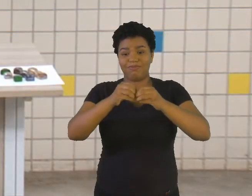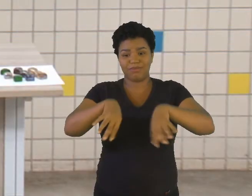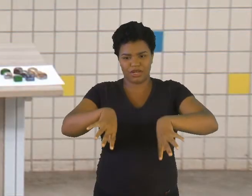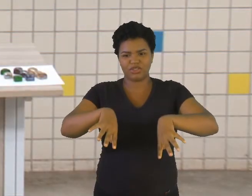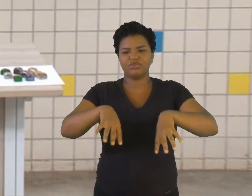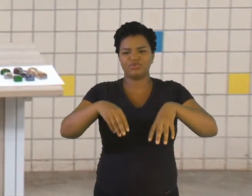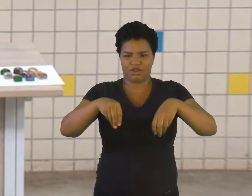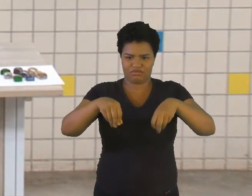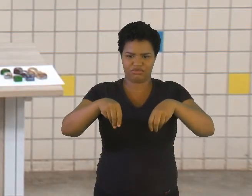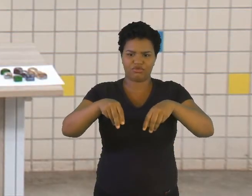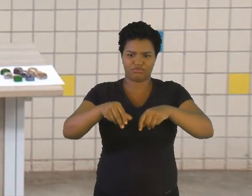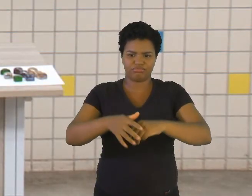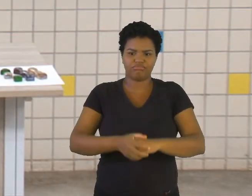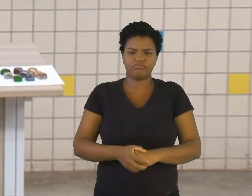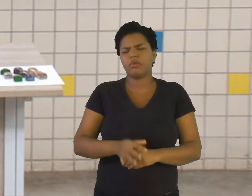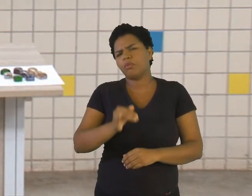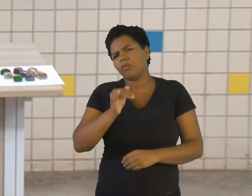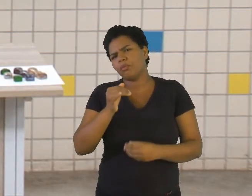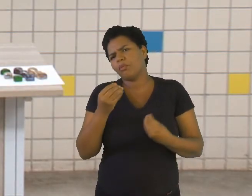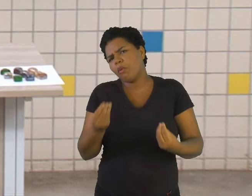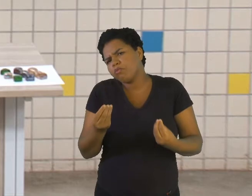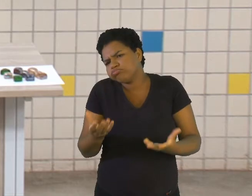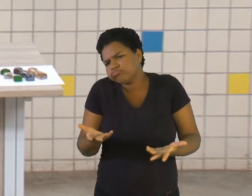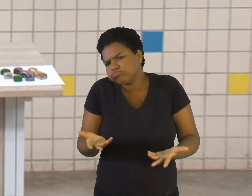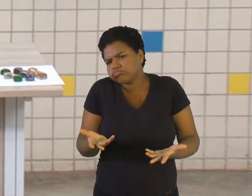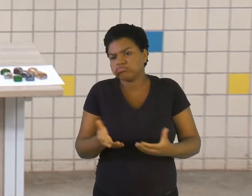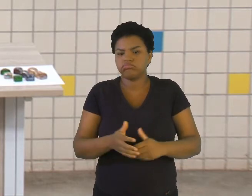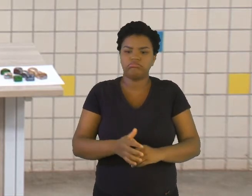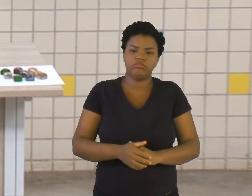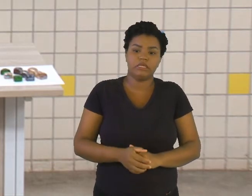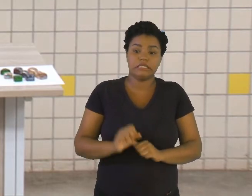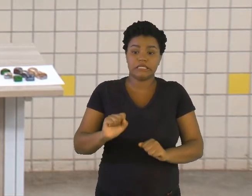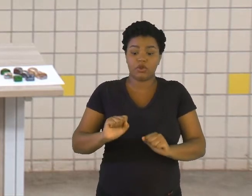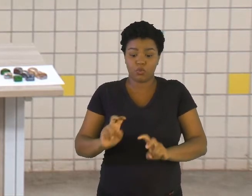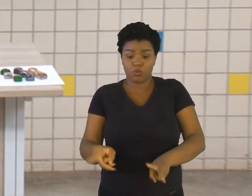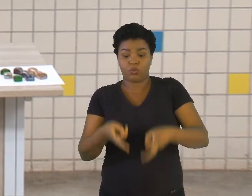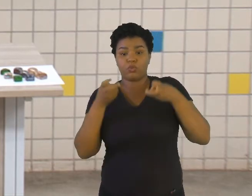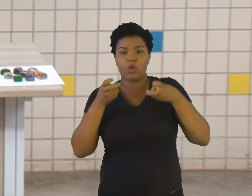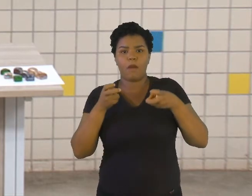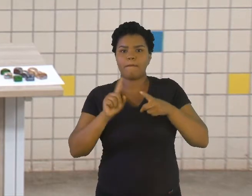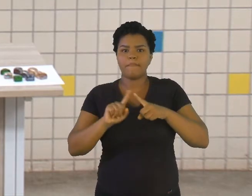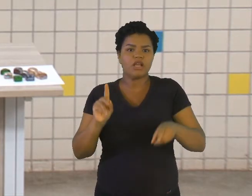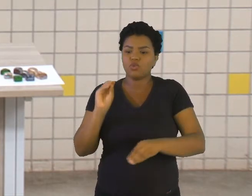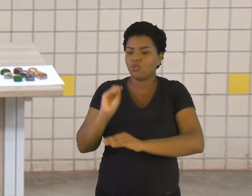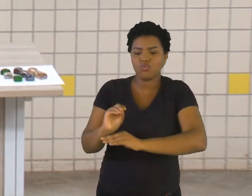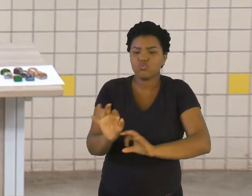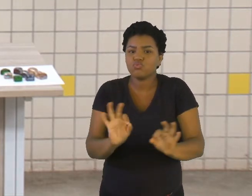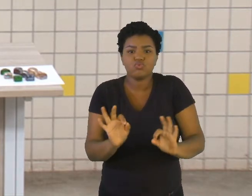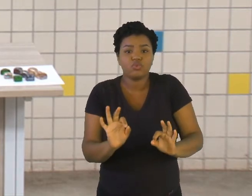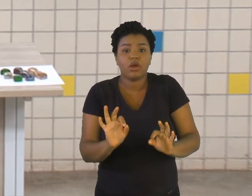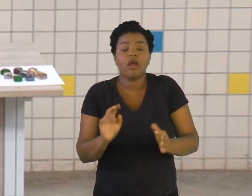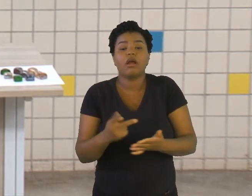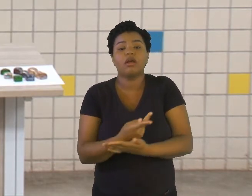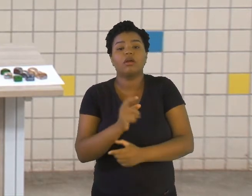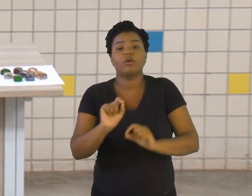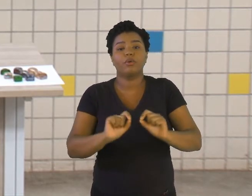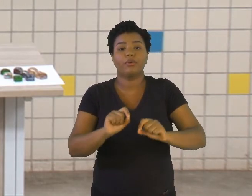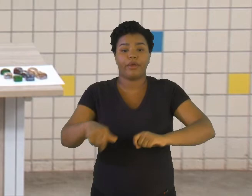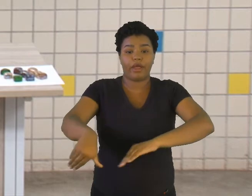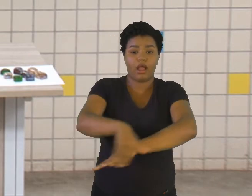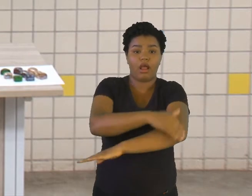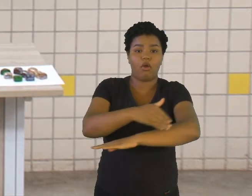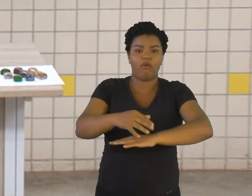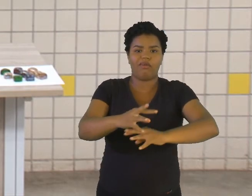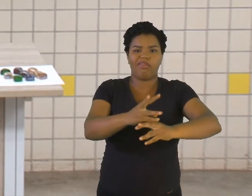nosso solo. Como, professora? Se eu retiro, se eu não cuido, o que vai acontecer? As ruas vão ter